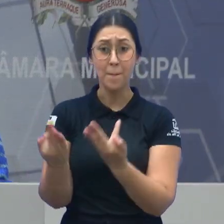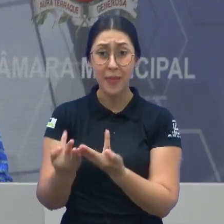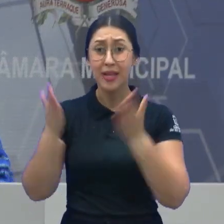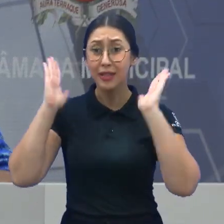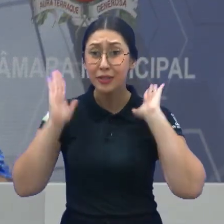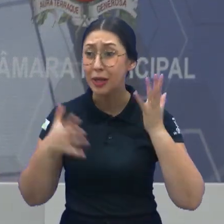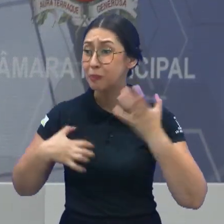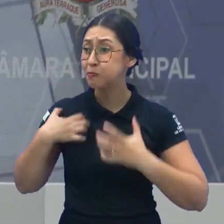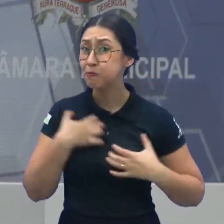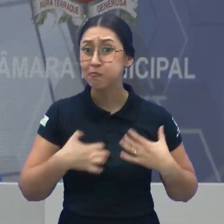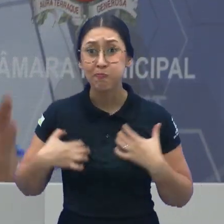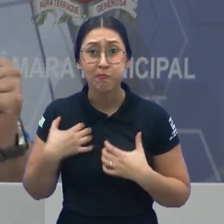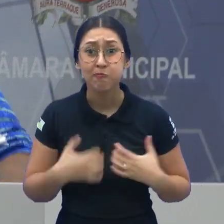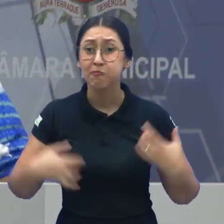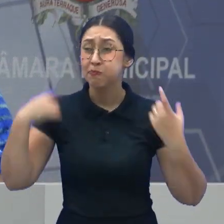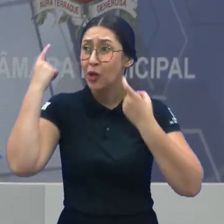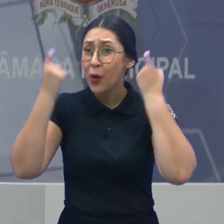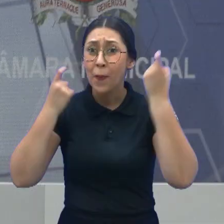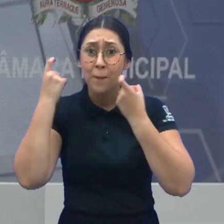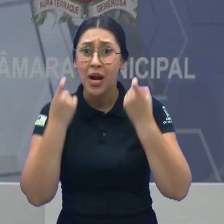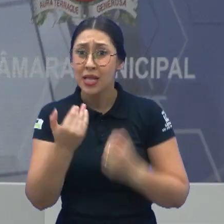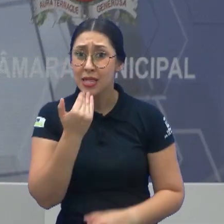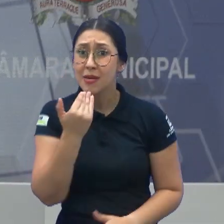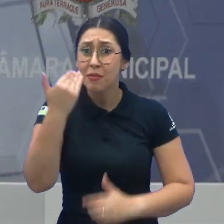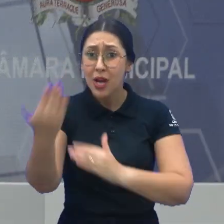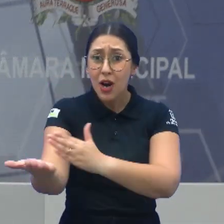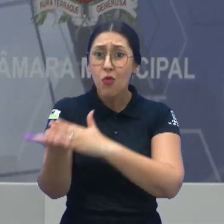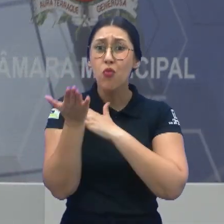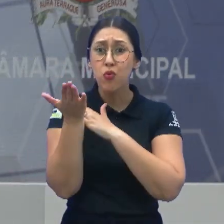desesperadas, gritando socorro.